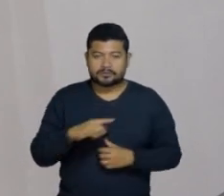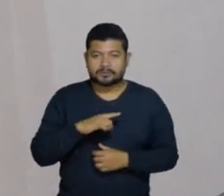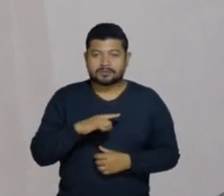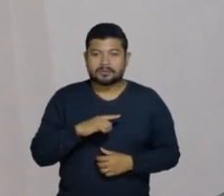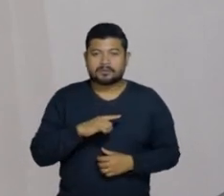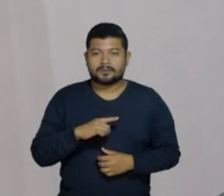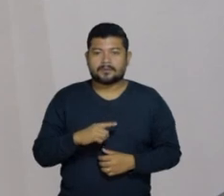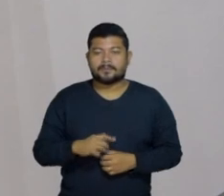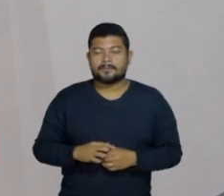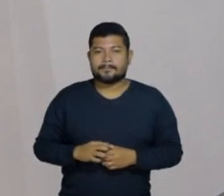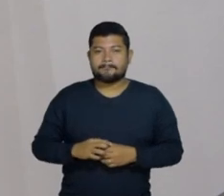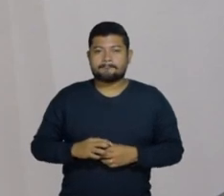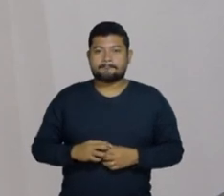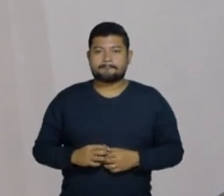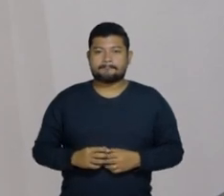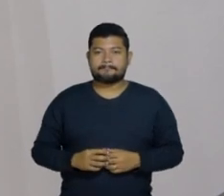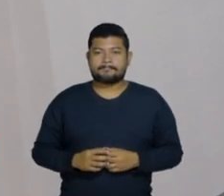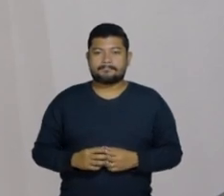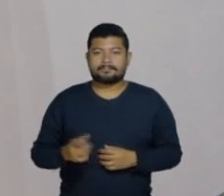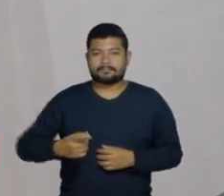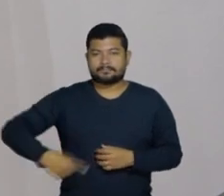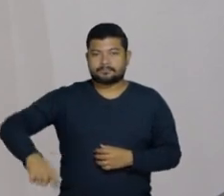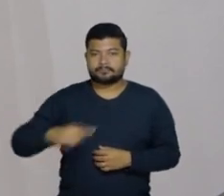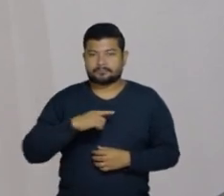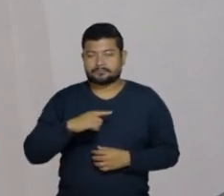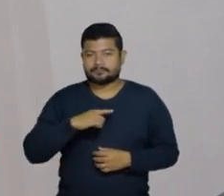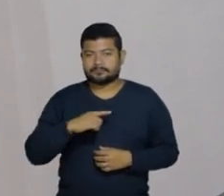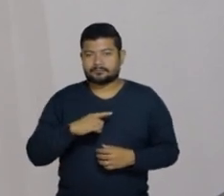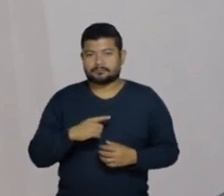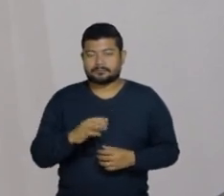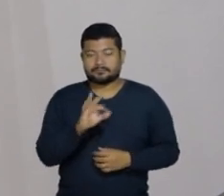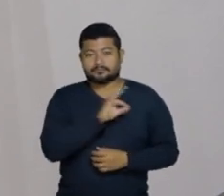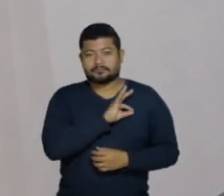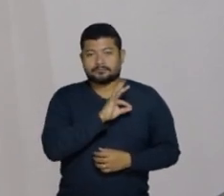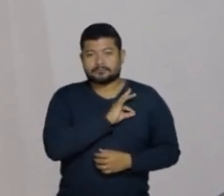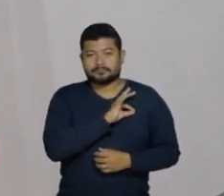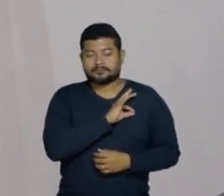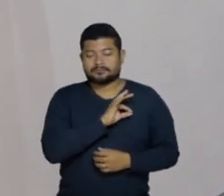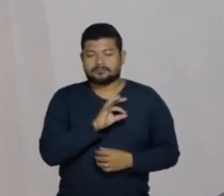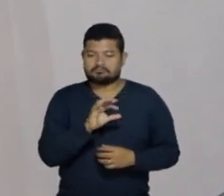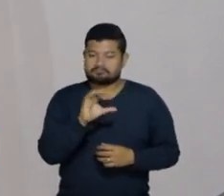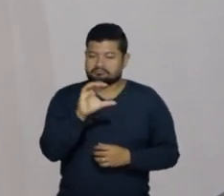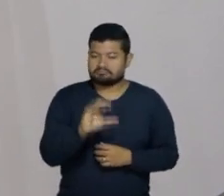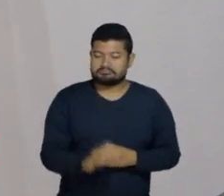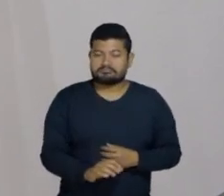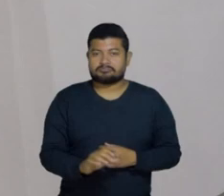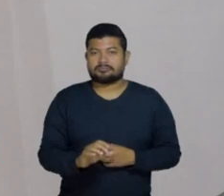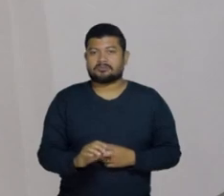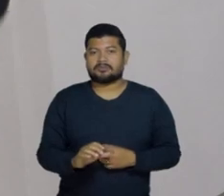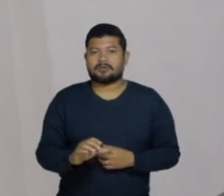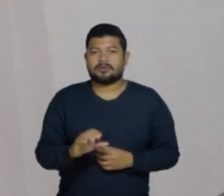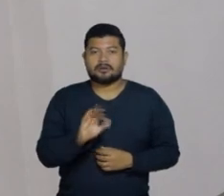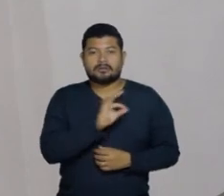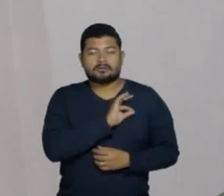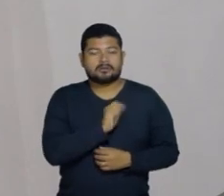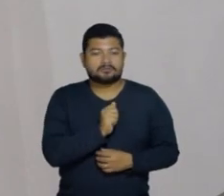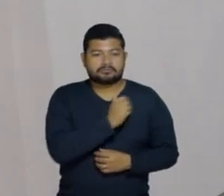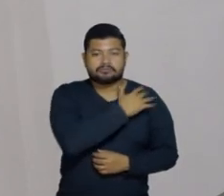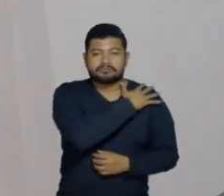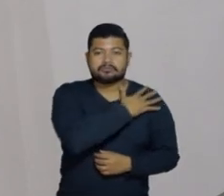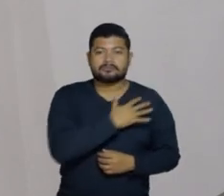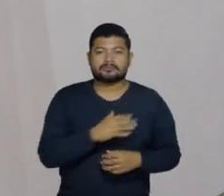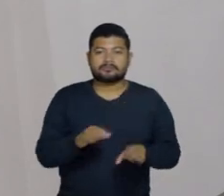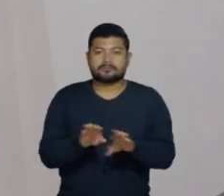Catarina. Nós temos uma excelente os policiais civis, a Polícia Civil, uma excelente Polícia Militar, Corpo